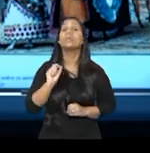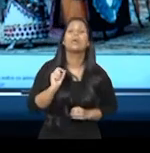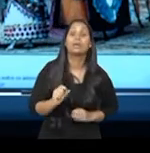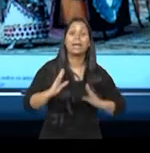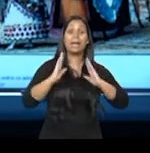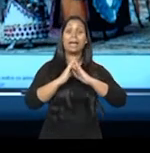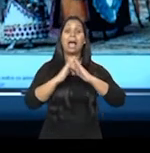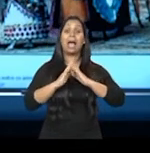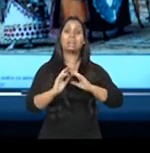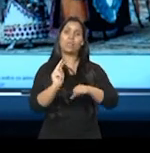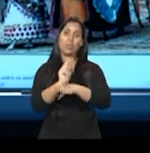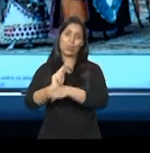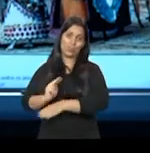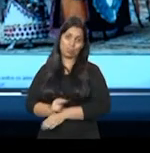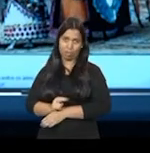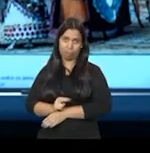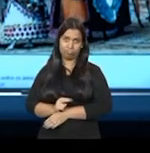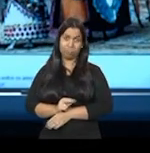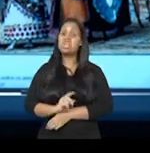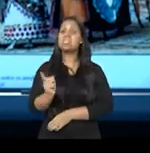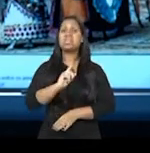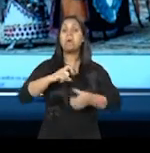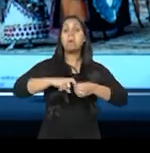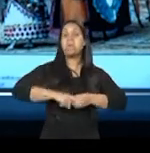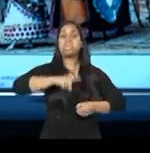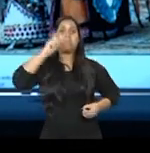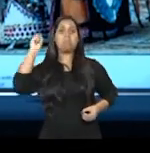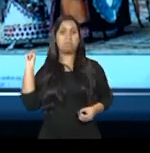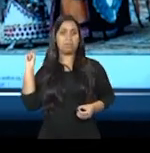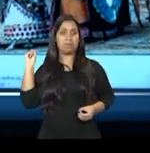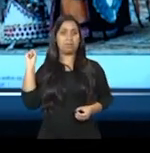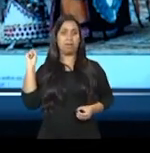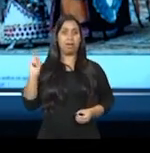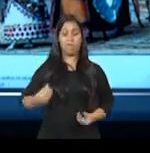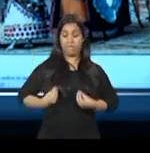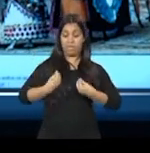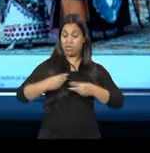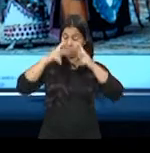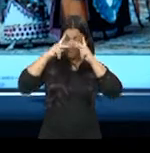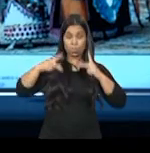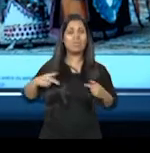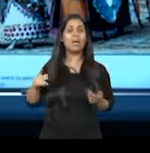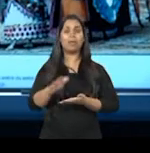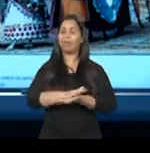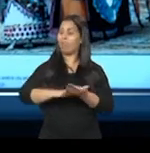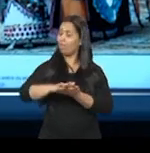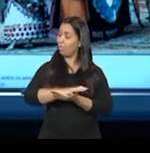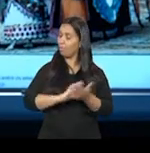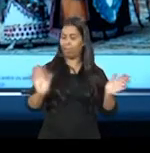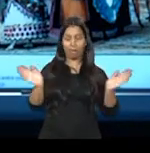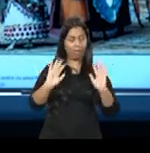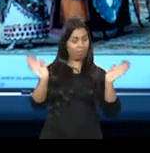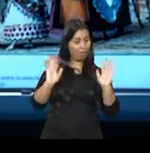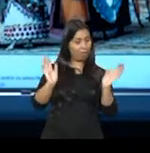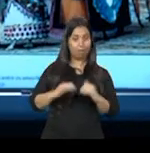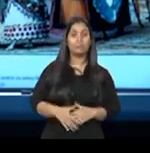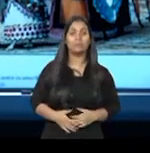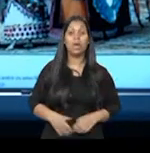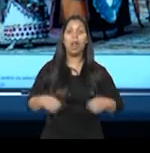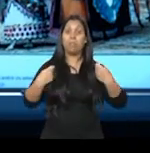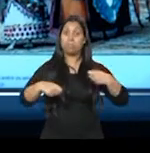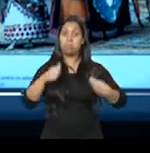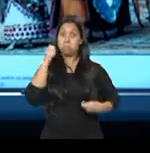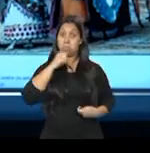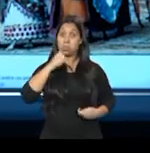casa. Ela não era instruída para ter uma independência ou para cuidar da sua vida como ela queria. Ela devia ter uma situação de